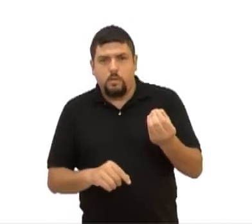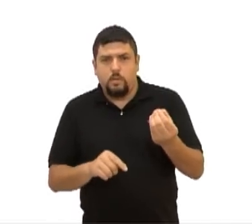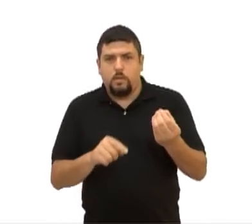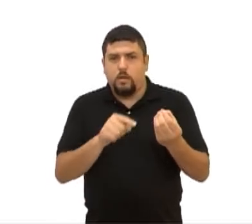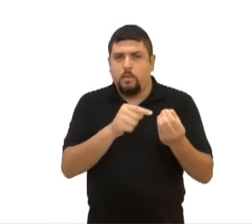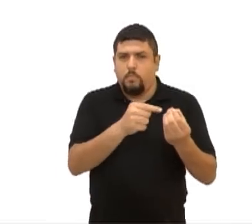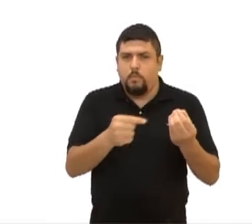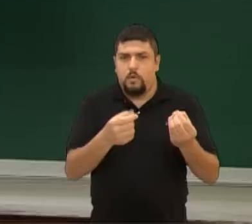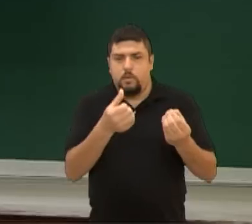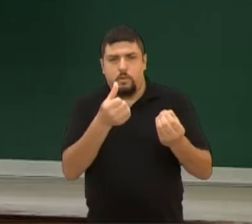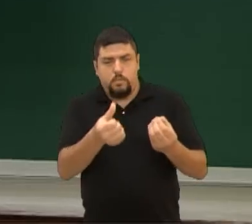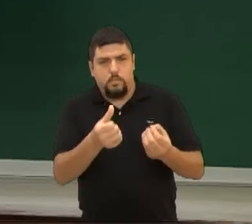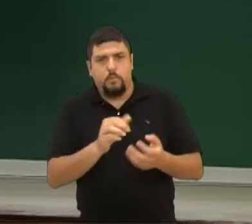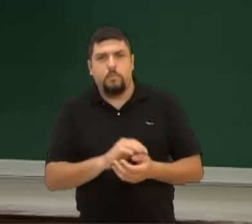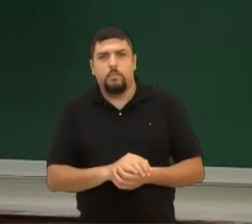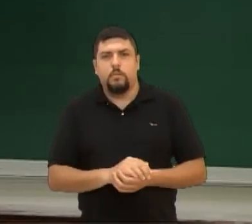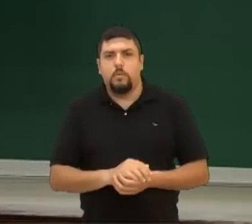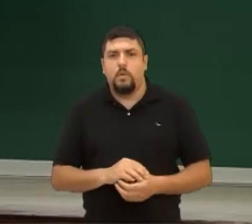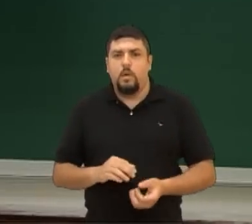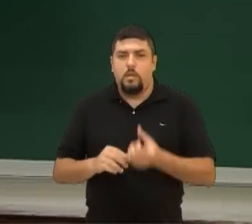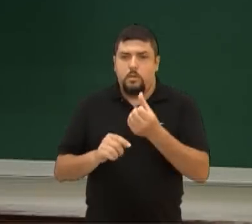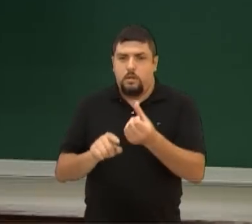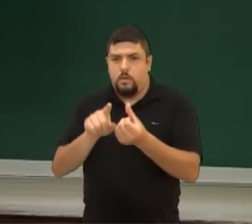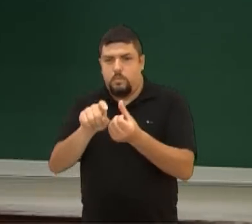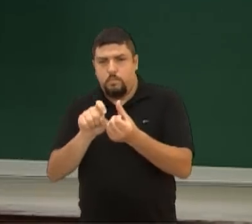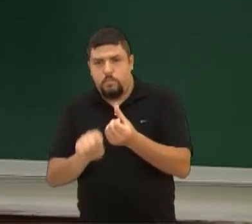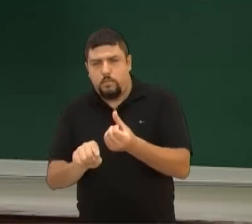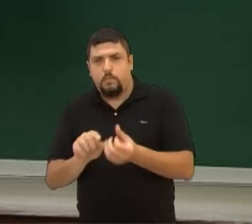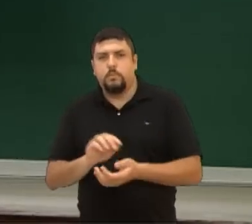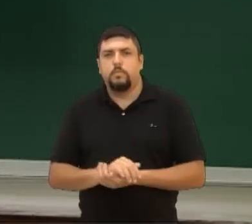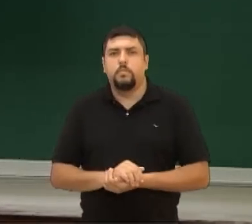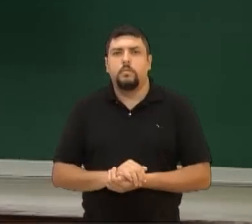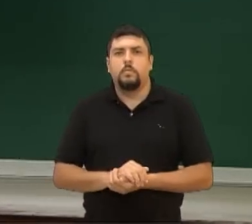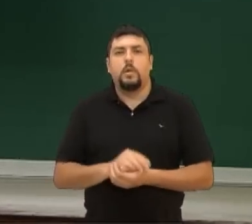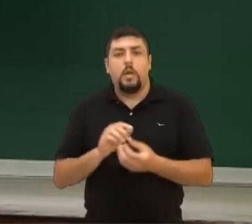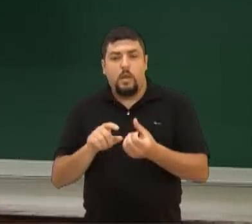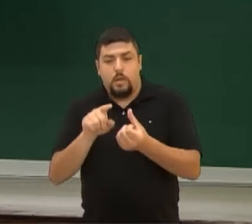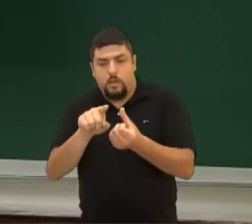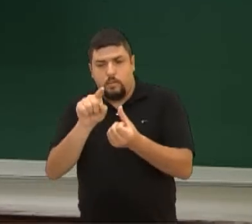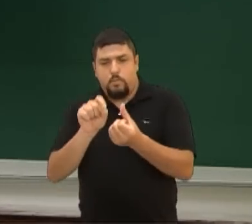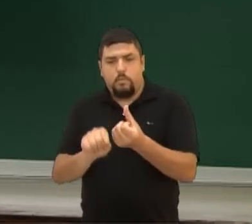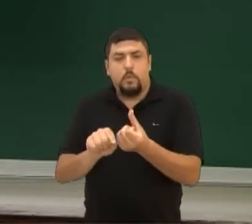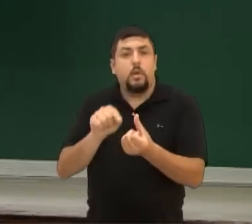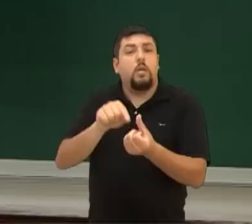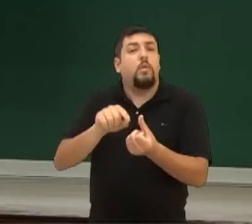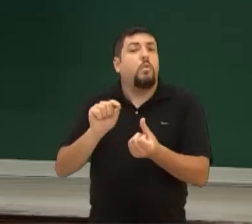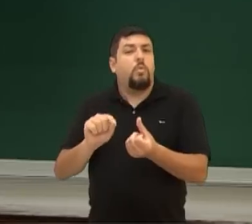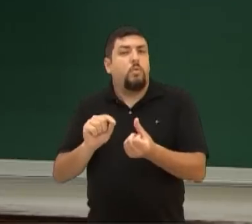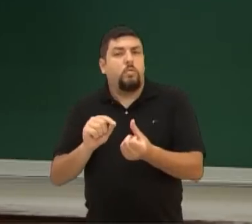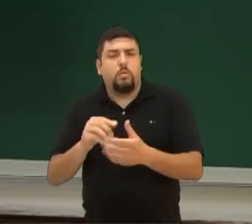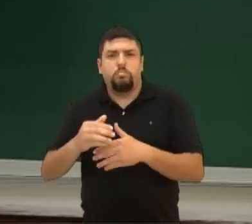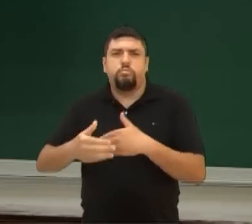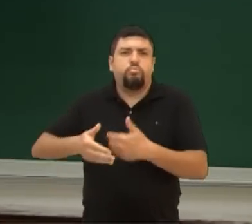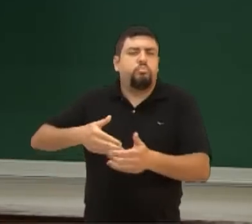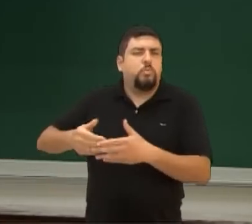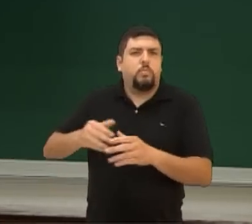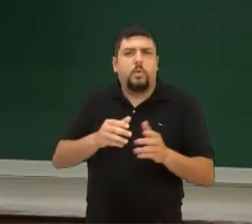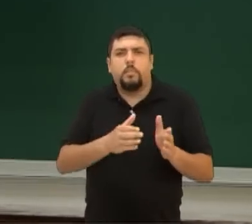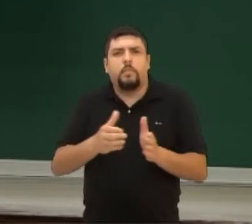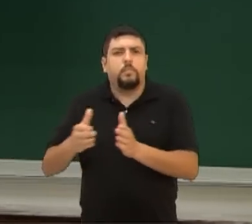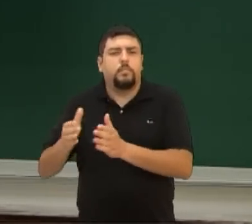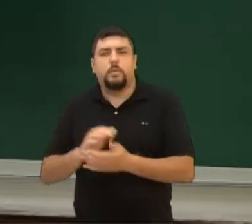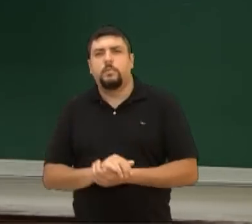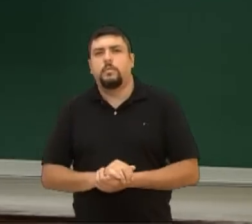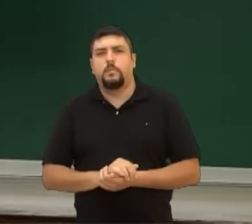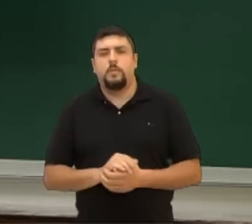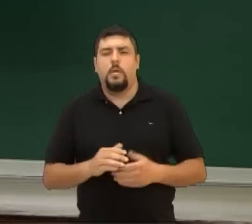N menos P, 6 fatorial. Sabe, esse 6 fatorial aqui é que despreza a ordem, por isso que a gente precisa dividir. Bom,